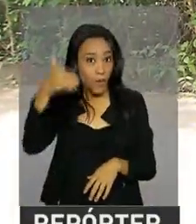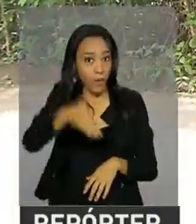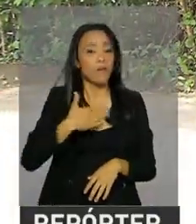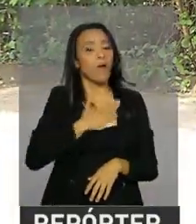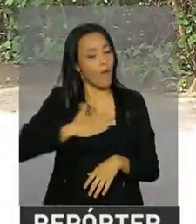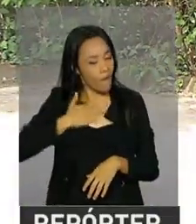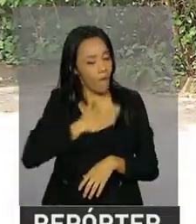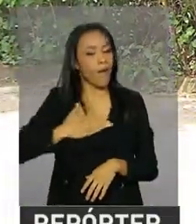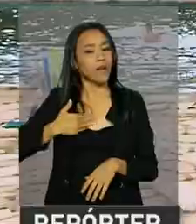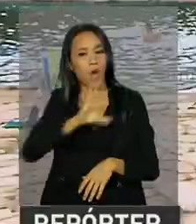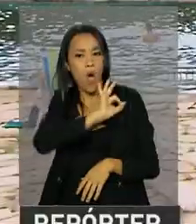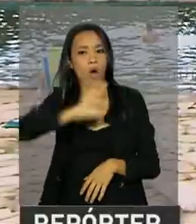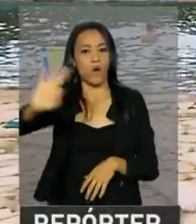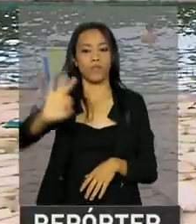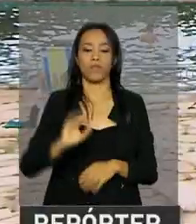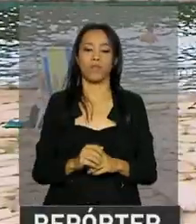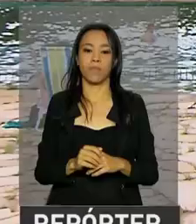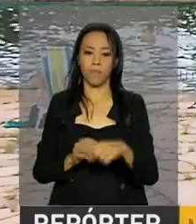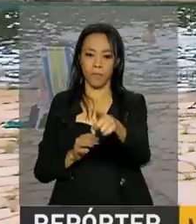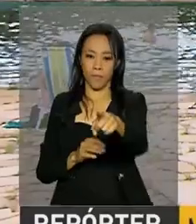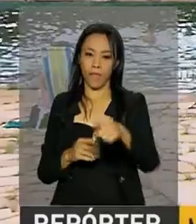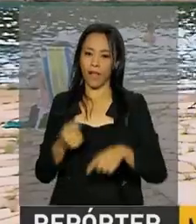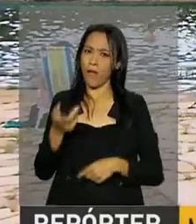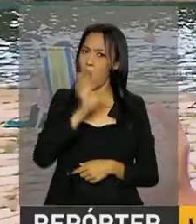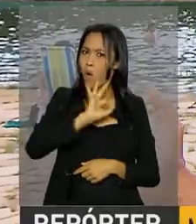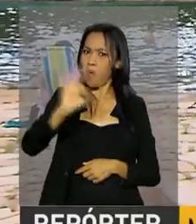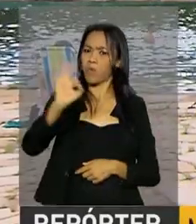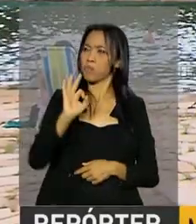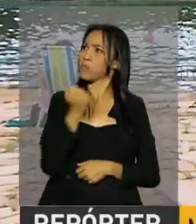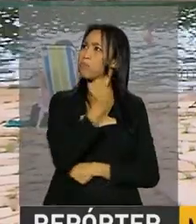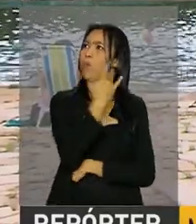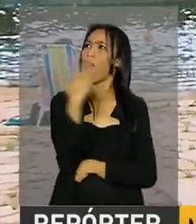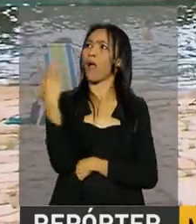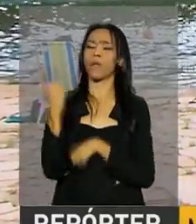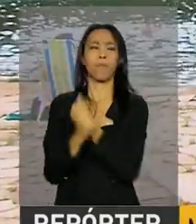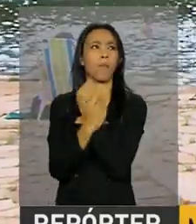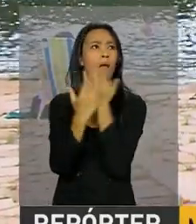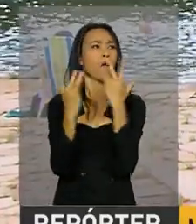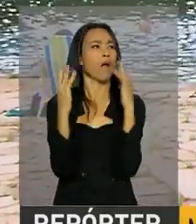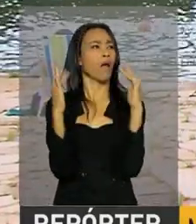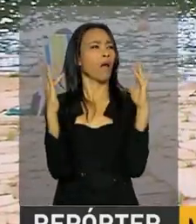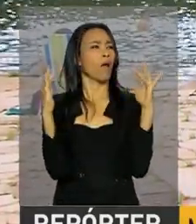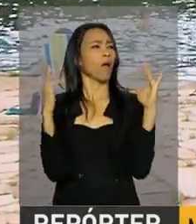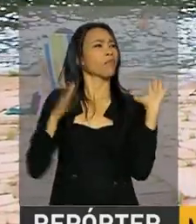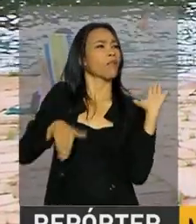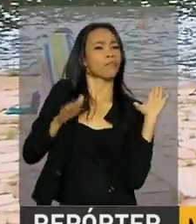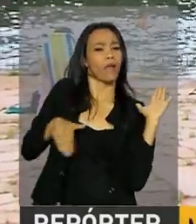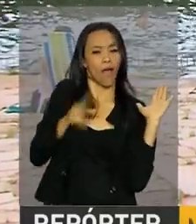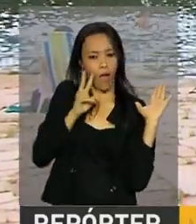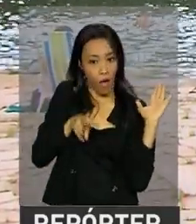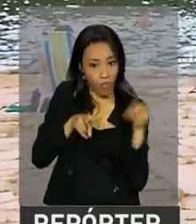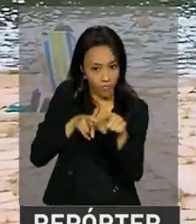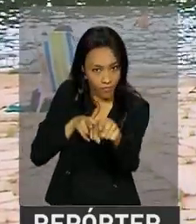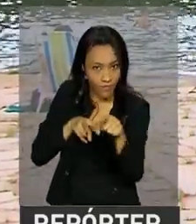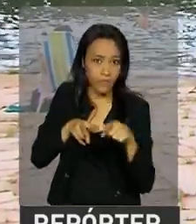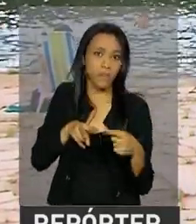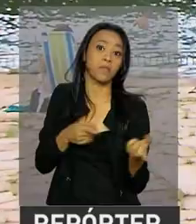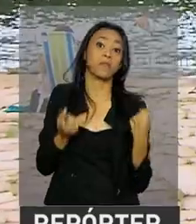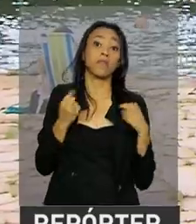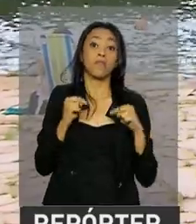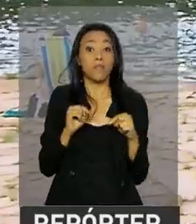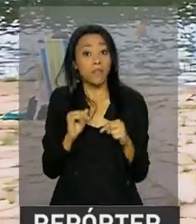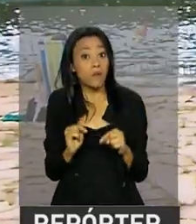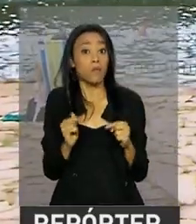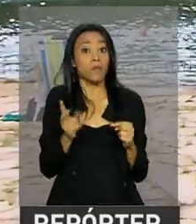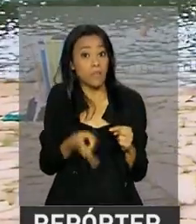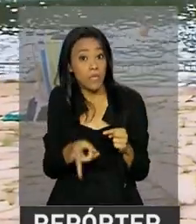ótima opção de lazer. Eu acho um privilégio ter um parque desses em Brasília, onde a gente pode nadar nessa piscina de água mineral. Então,